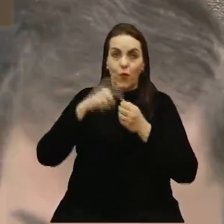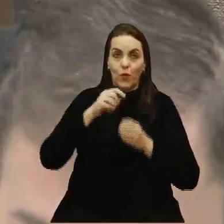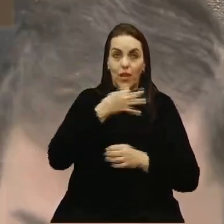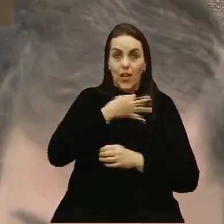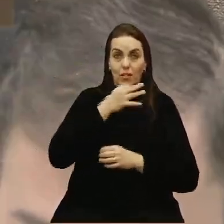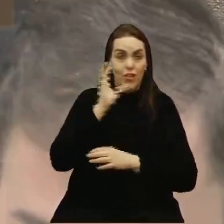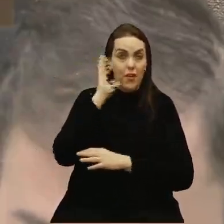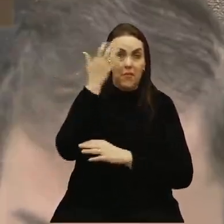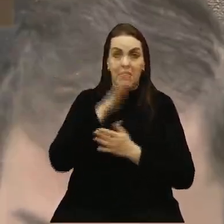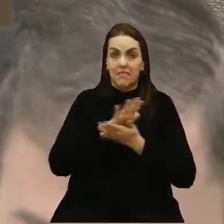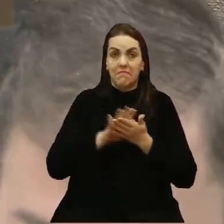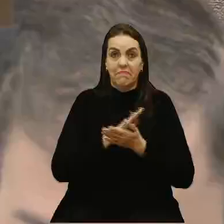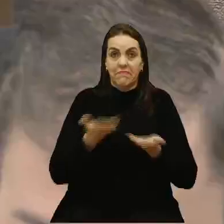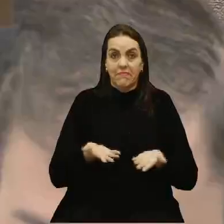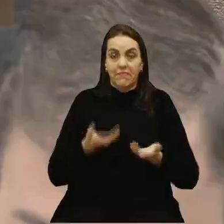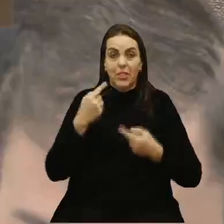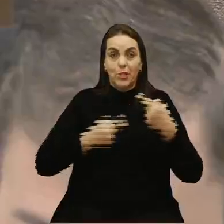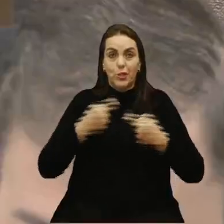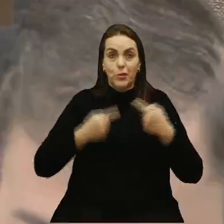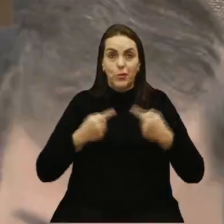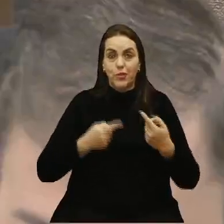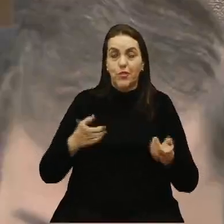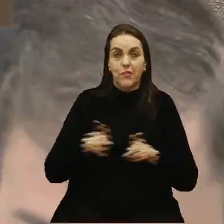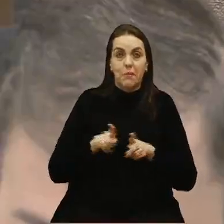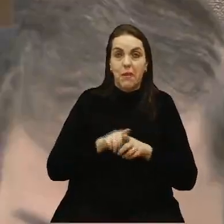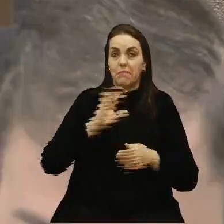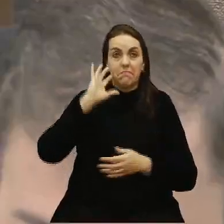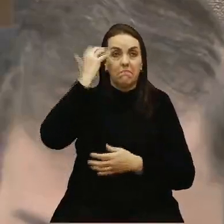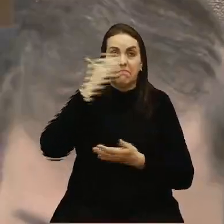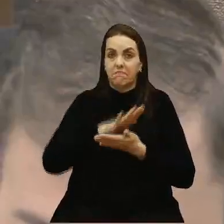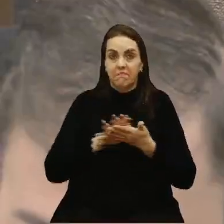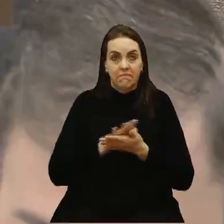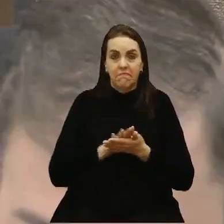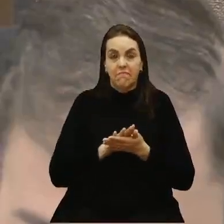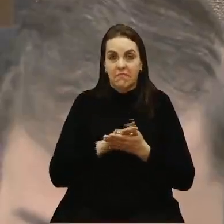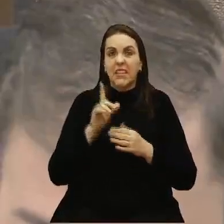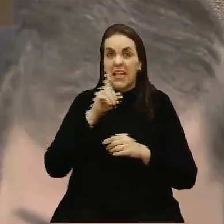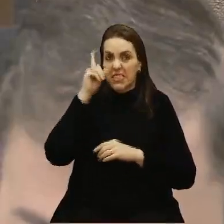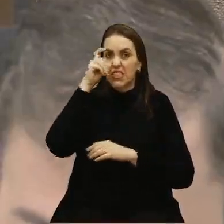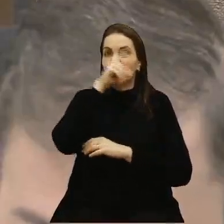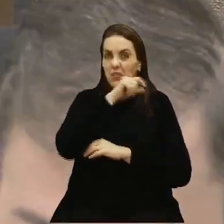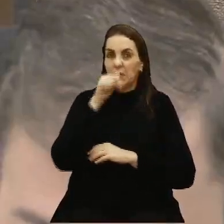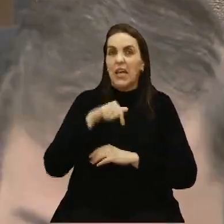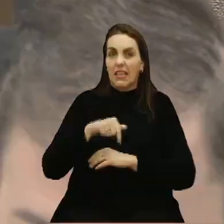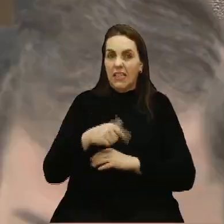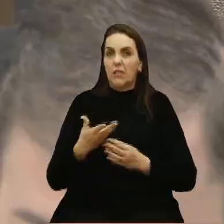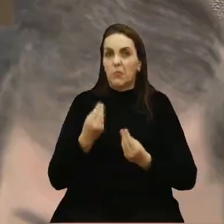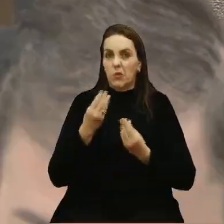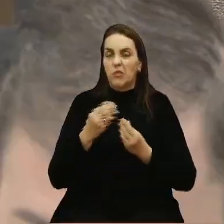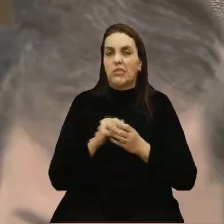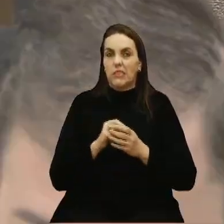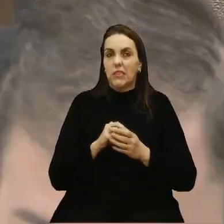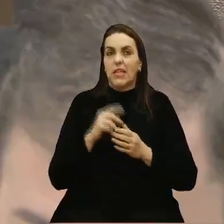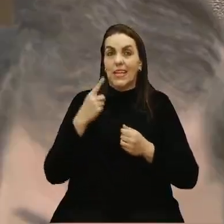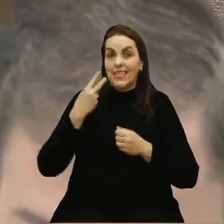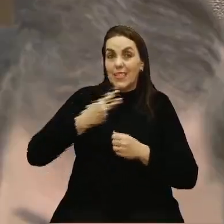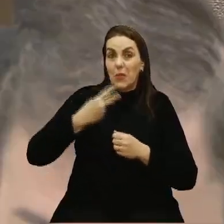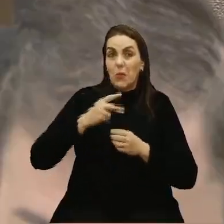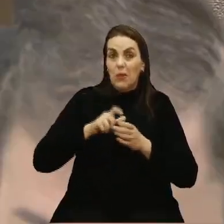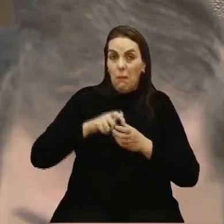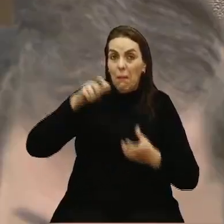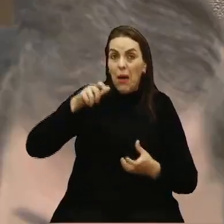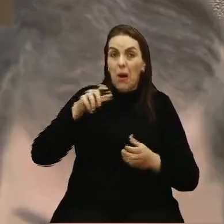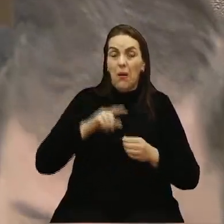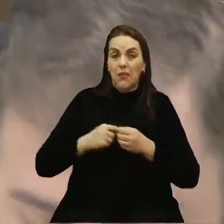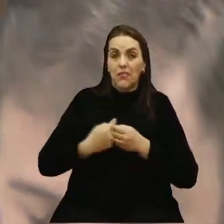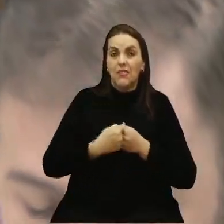não acontecerem, ser discutido e as coisas não acontecerem, a nossa régua está muito baixa, como a gente fala. Segunda maior cidade